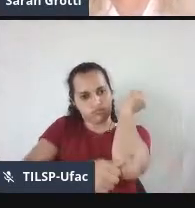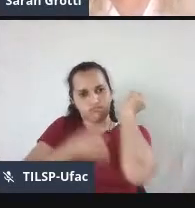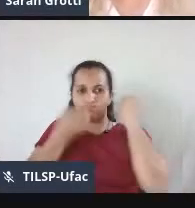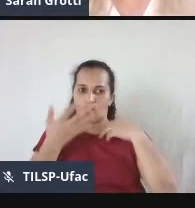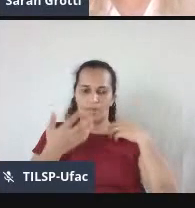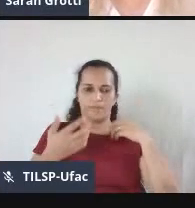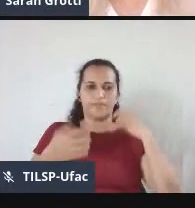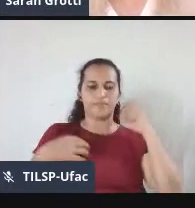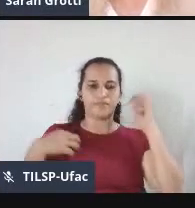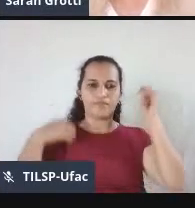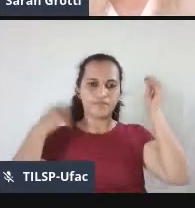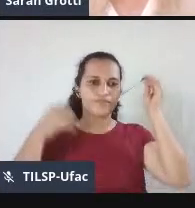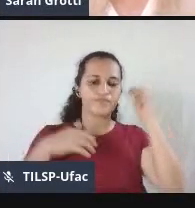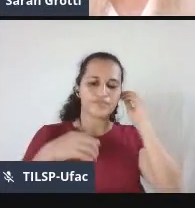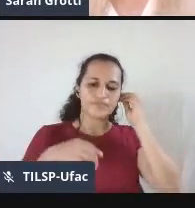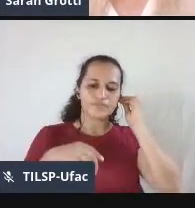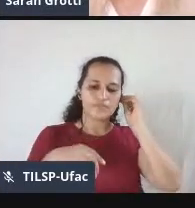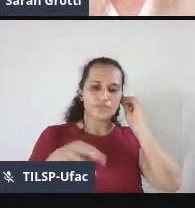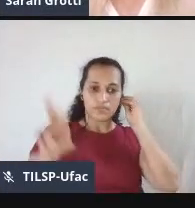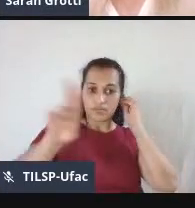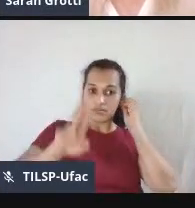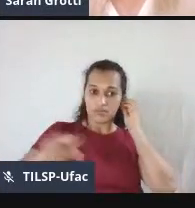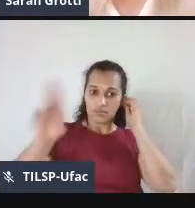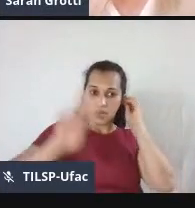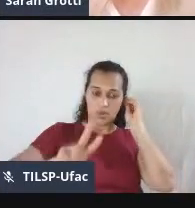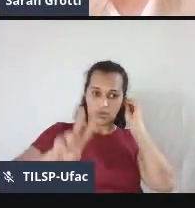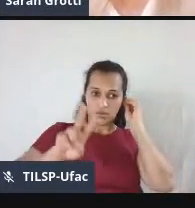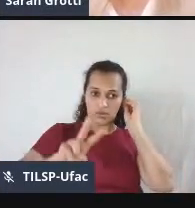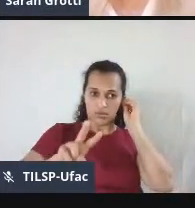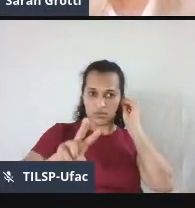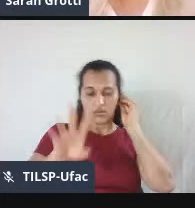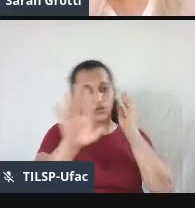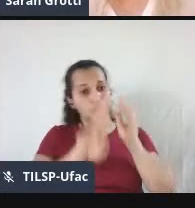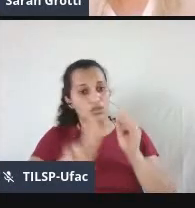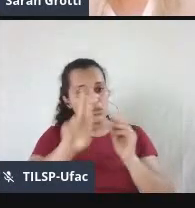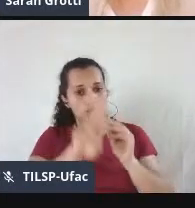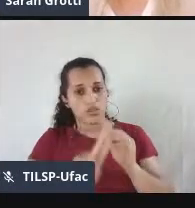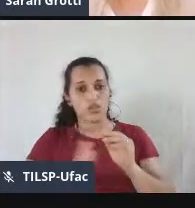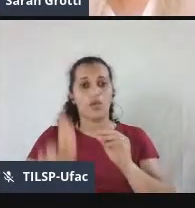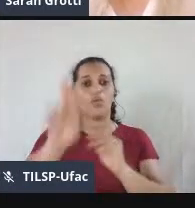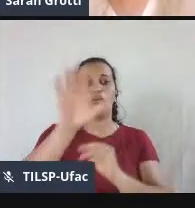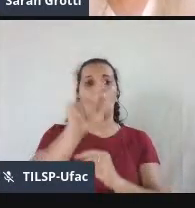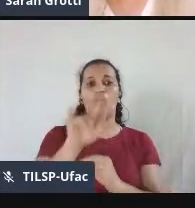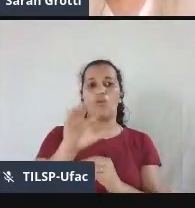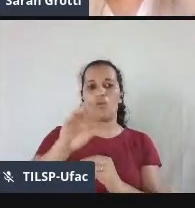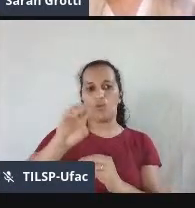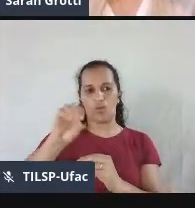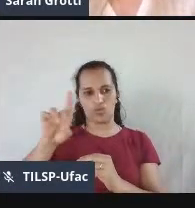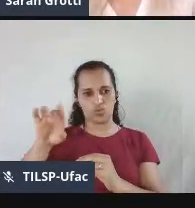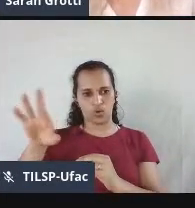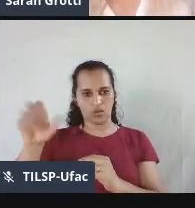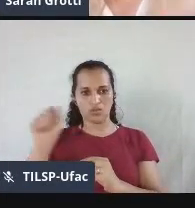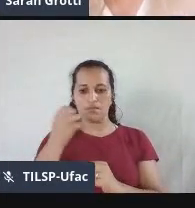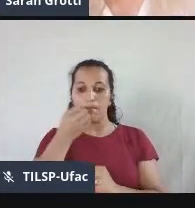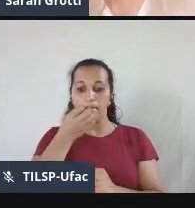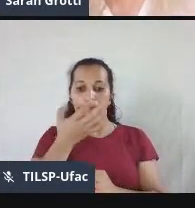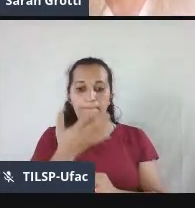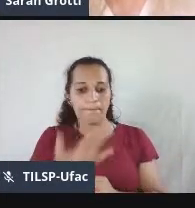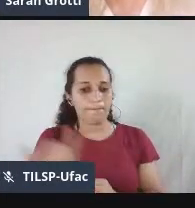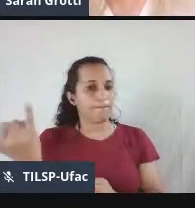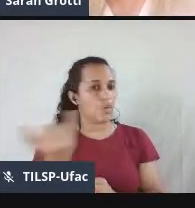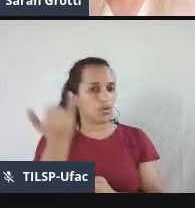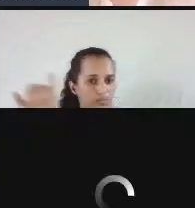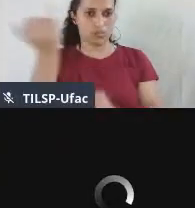Esse ponto da utilização de gorduras boas é super importante de estar falando, né, justamente lá pelo início